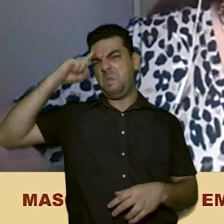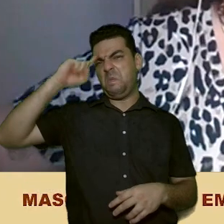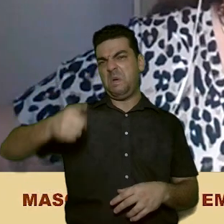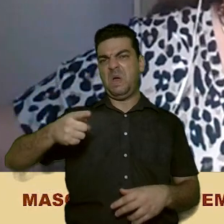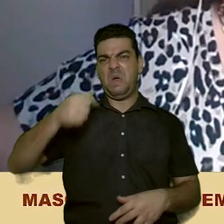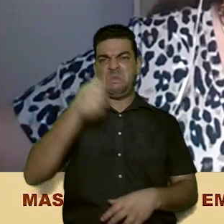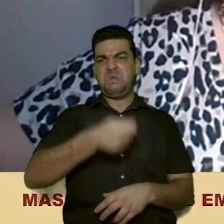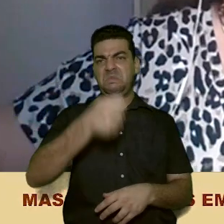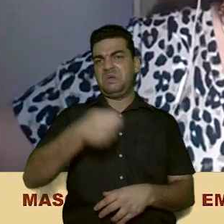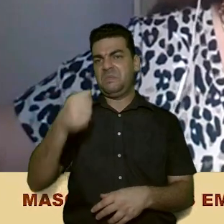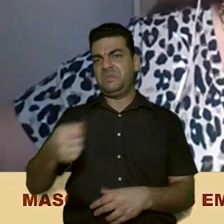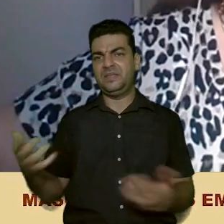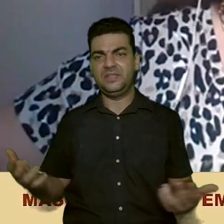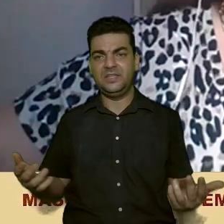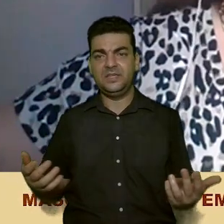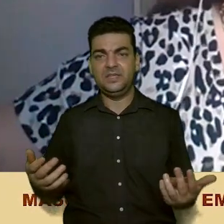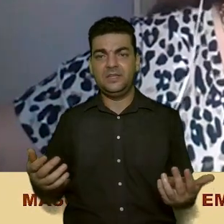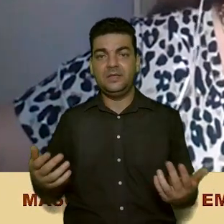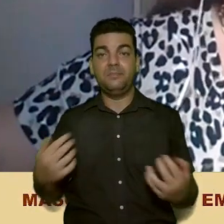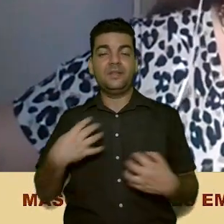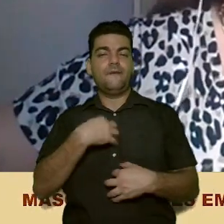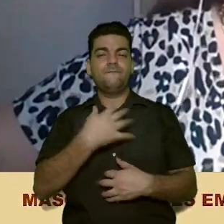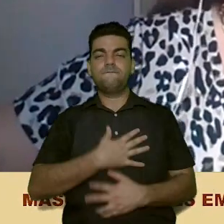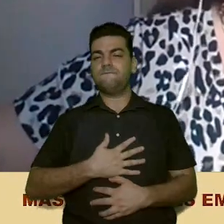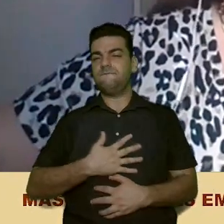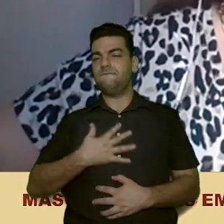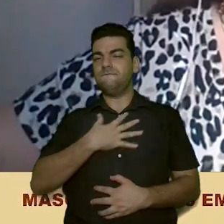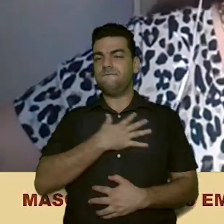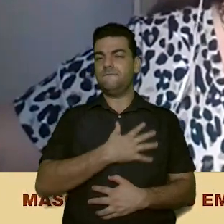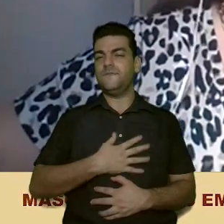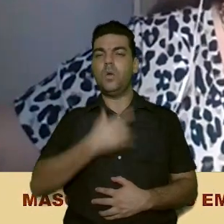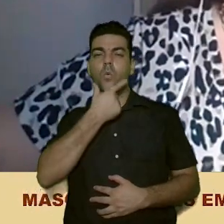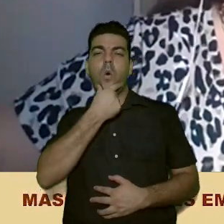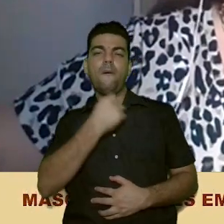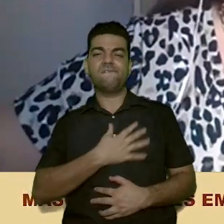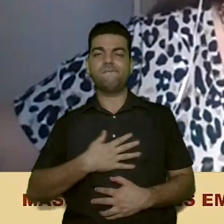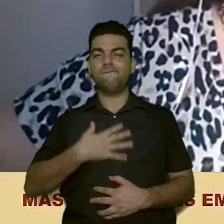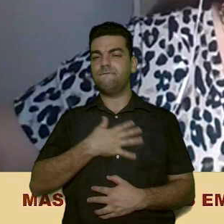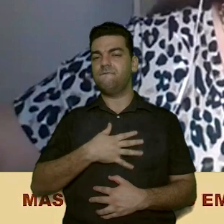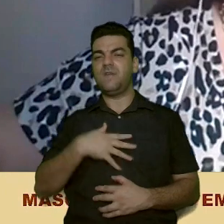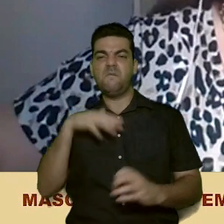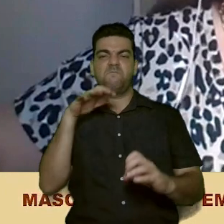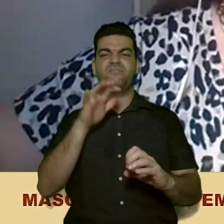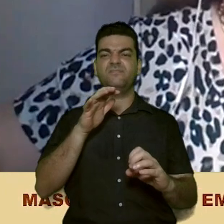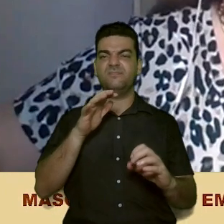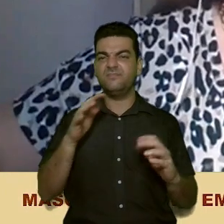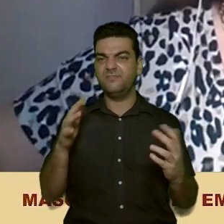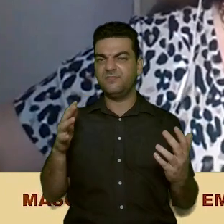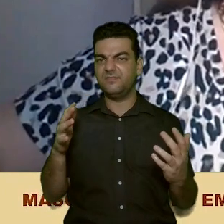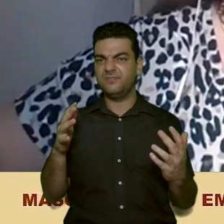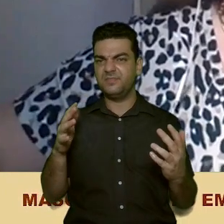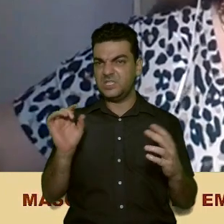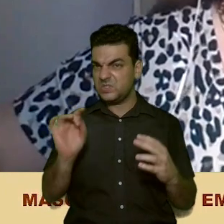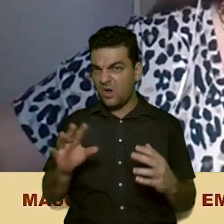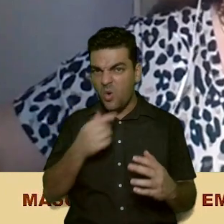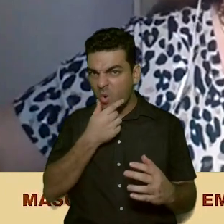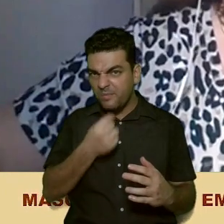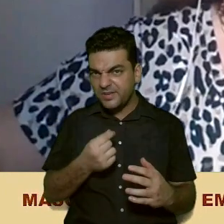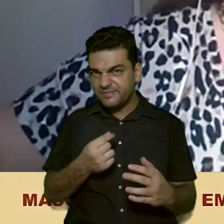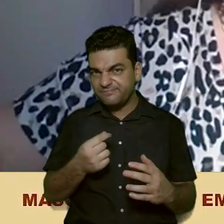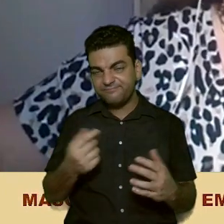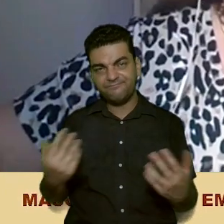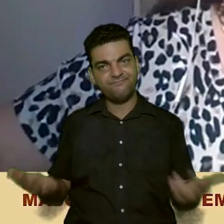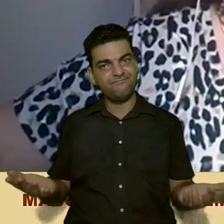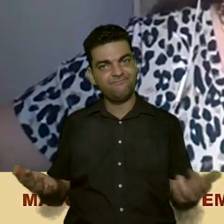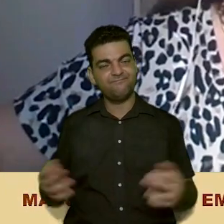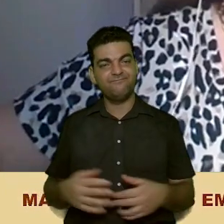é, né, que precisa ter o prazer, ele é que precisa estar... O homem não reconhece seus privilégios. Então, esse aqui é o que é a verdade. Então, aí